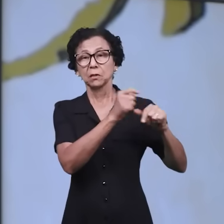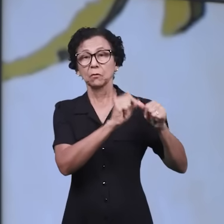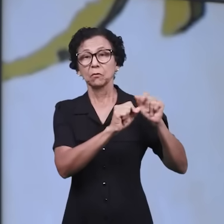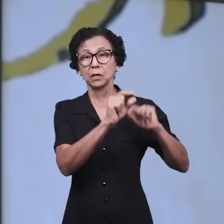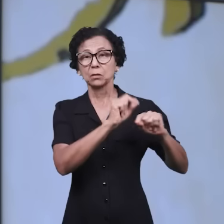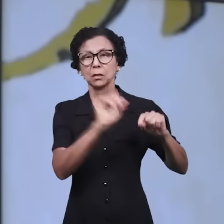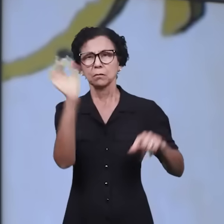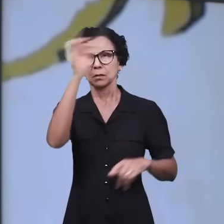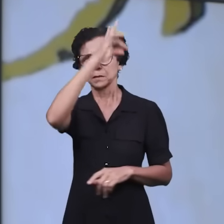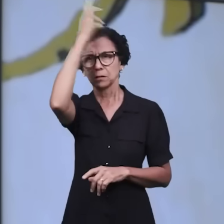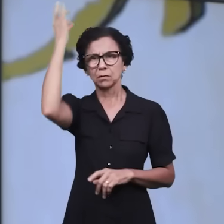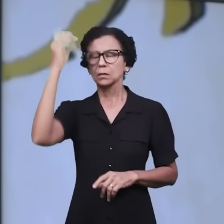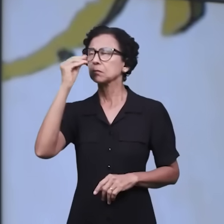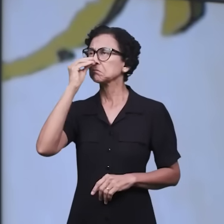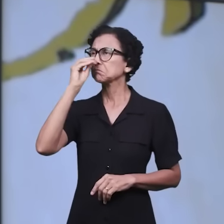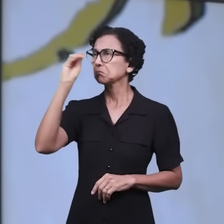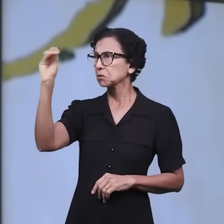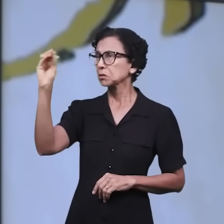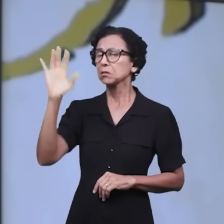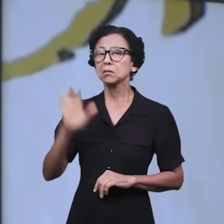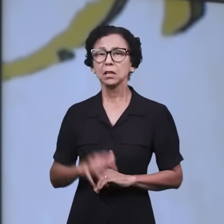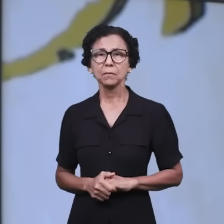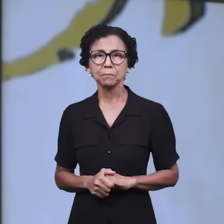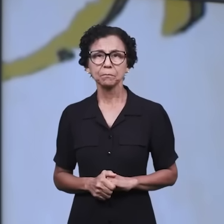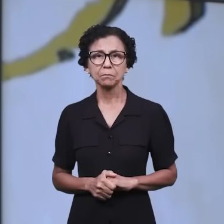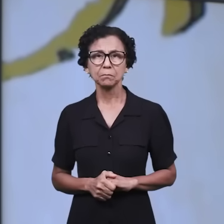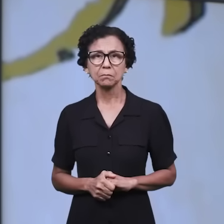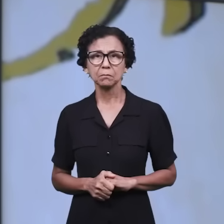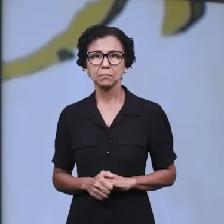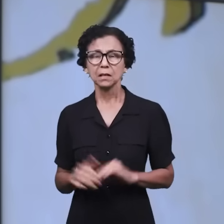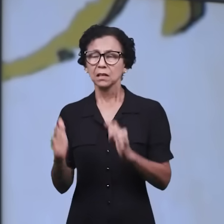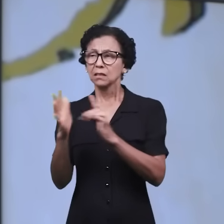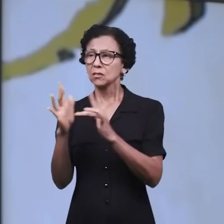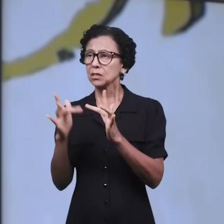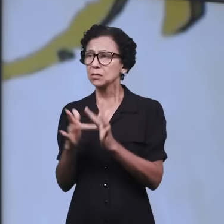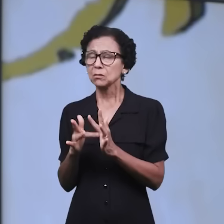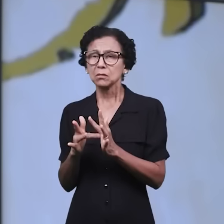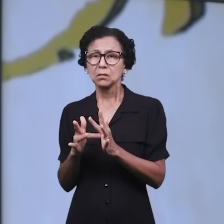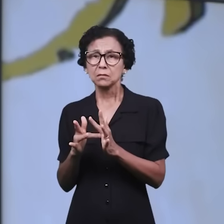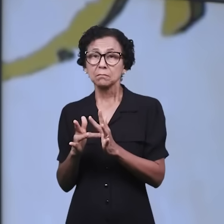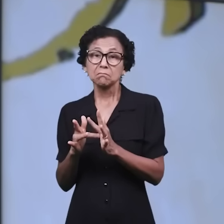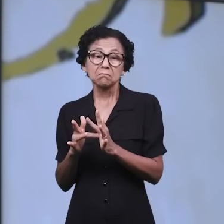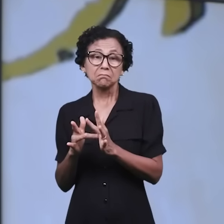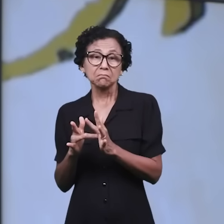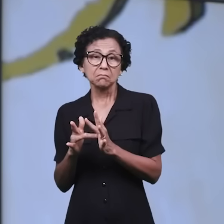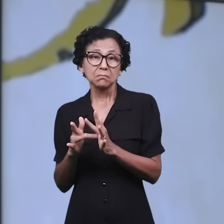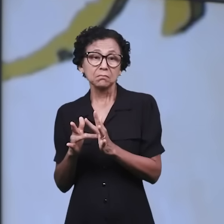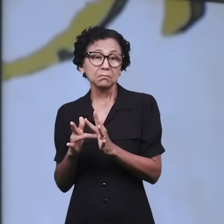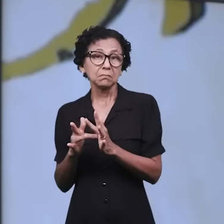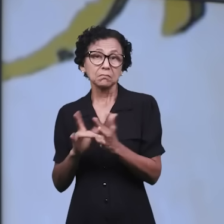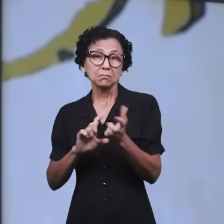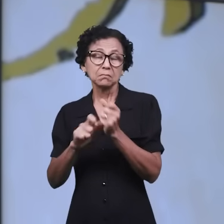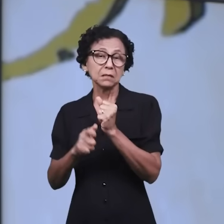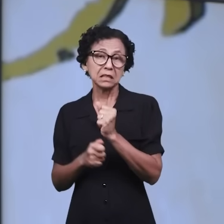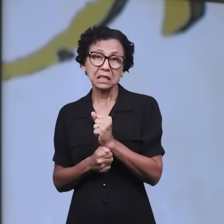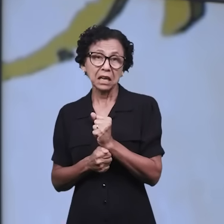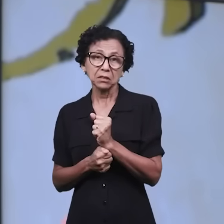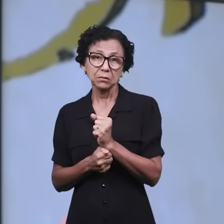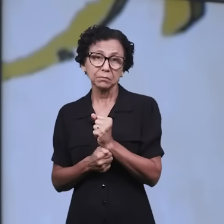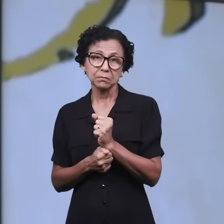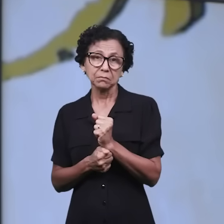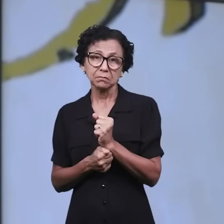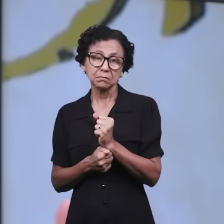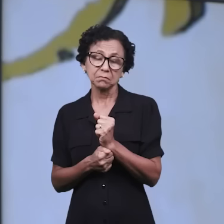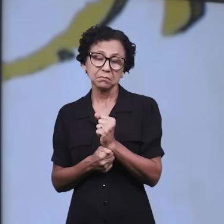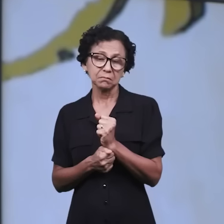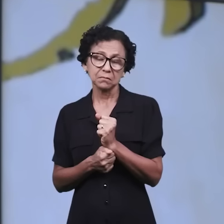do Evangelho, que é o Senhor Jesus, que é o mistério, e esse mistério só pode ser revelado pela ação do Espírito Santo. Se o Espírito Santo não está presente, nós vamos